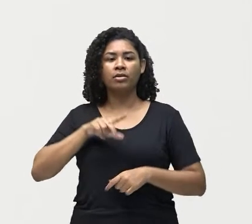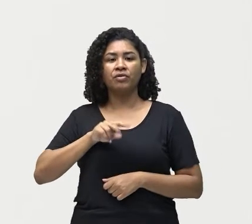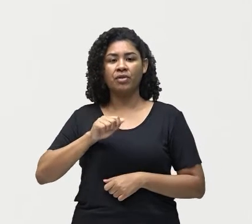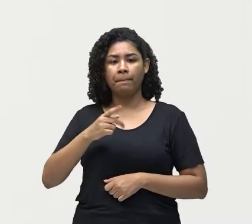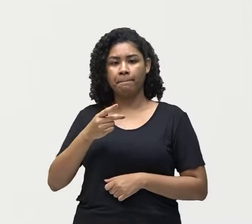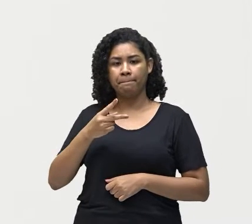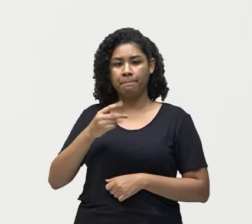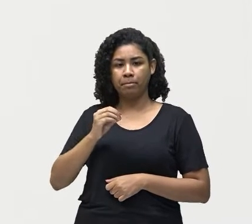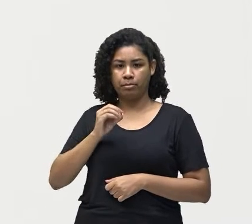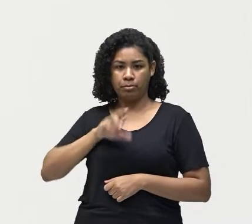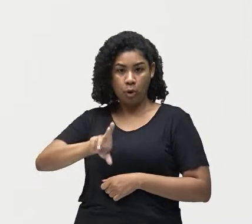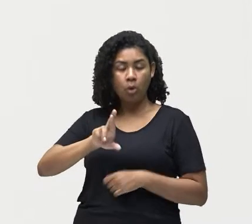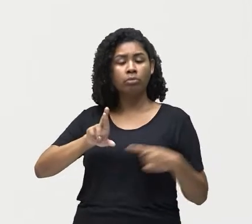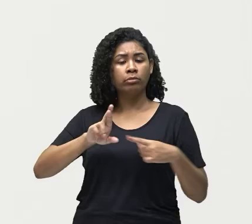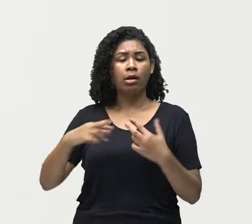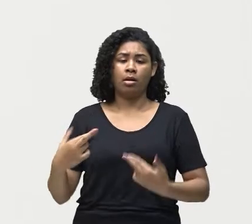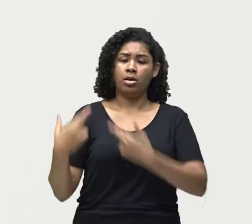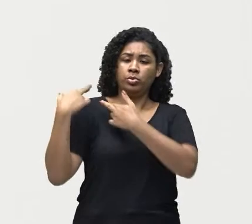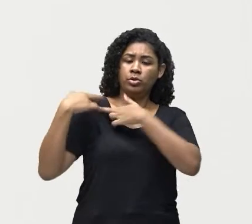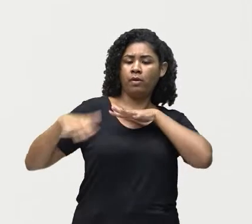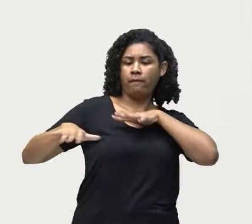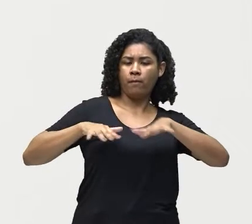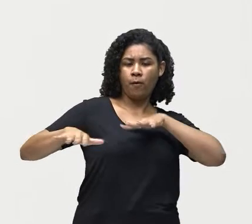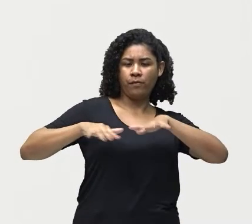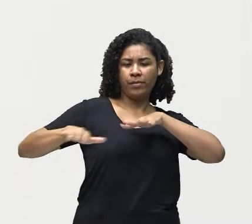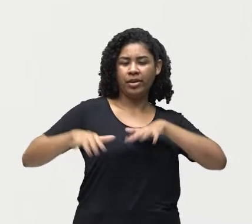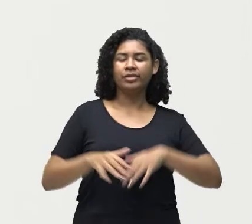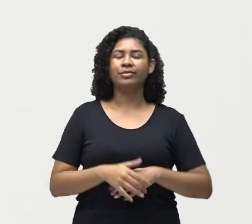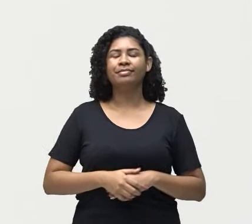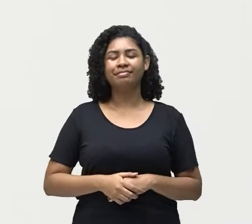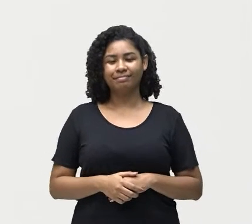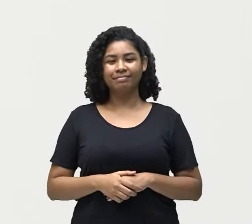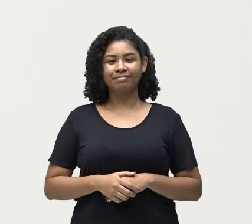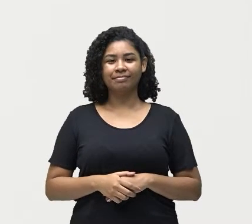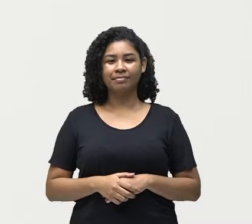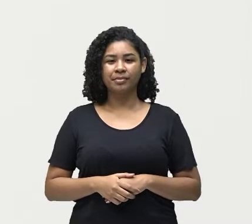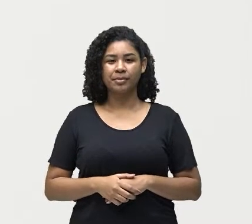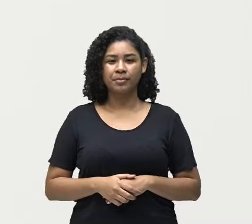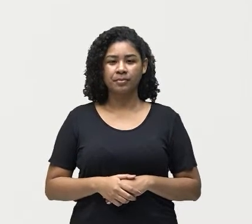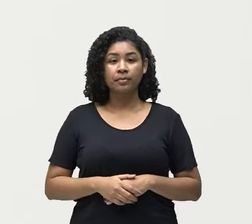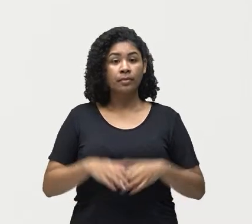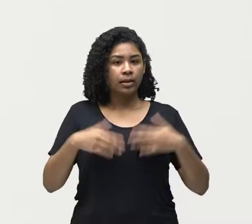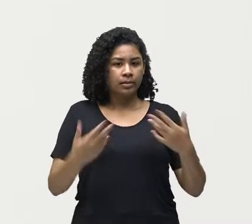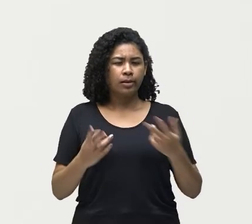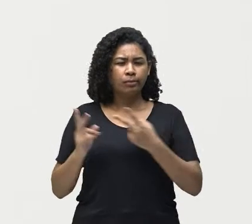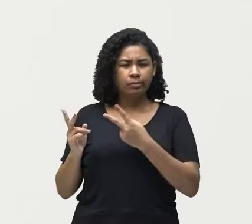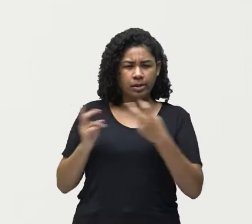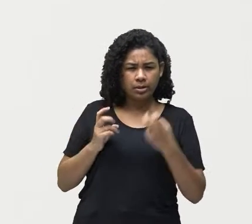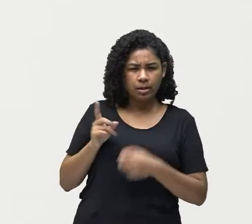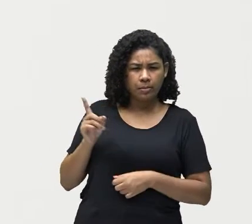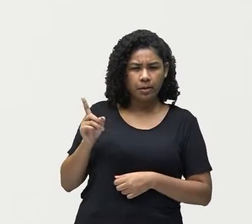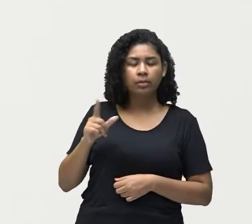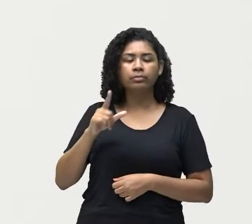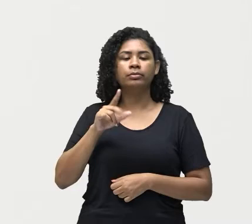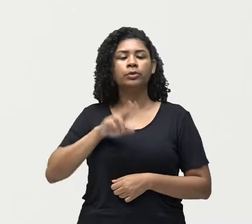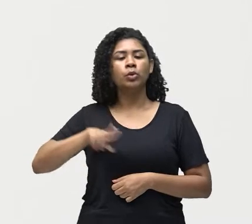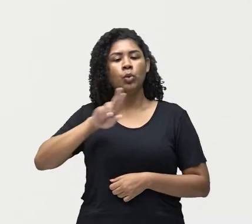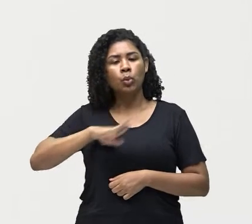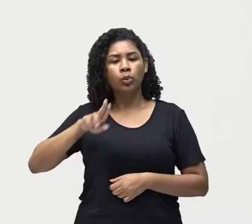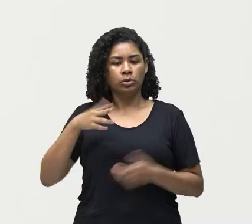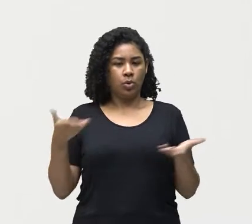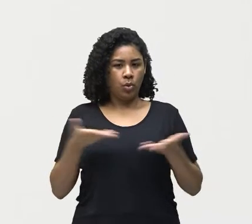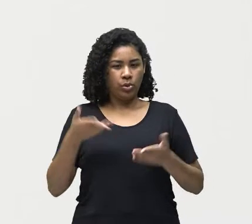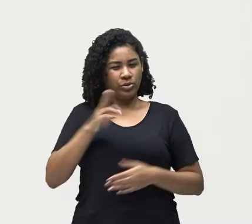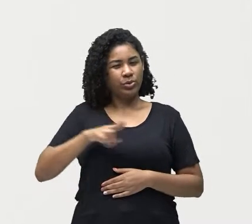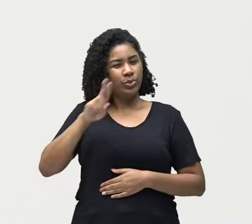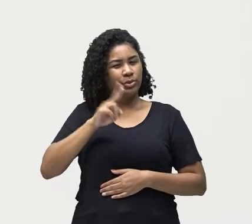ó, vai movimentar essas estruturas, tá bom? Então, observamos aí, né, aqui a gente utiliza hoje em dia na